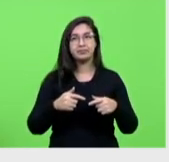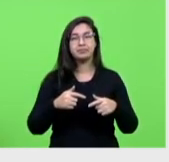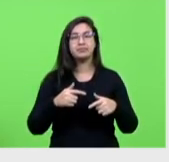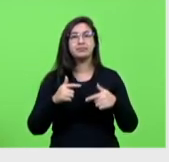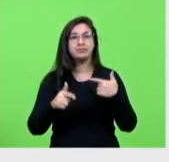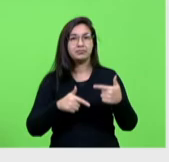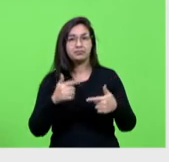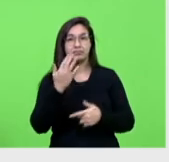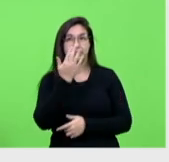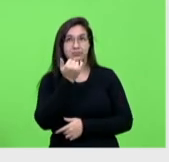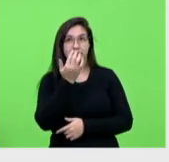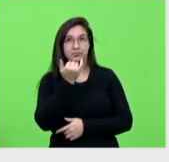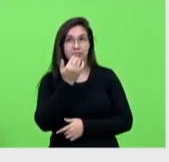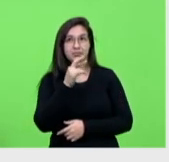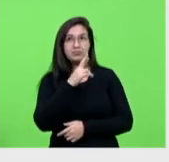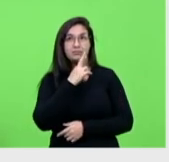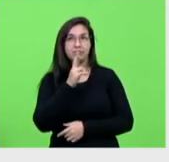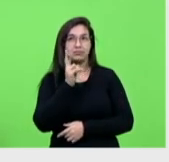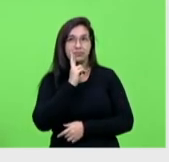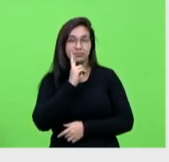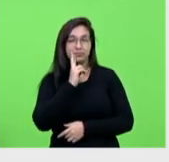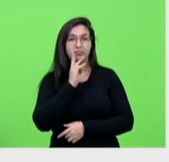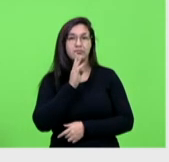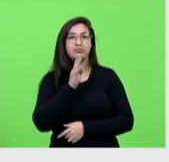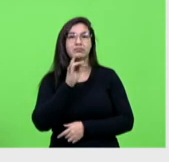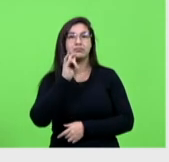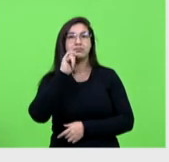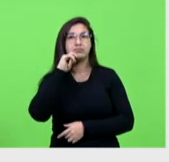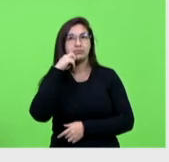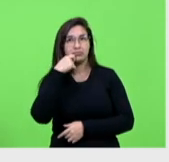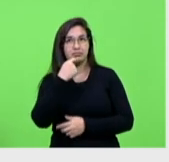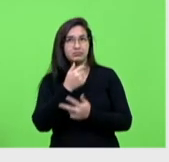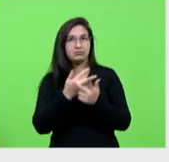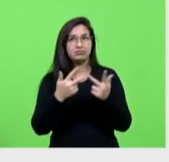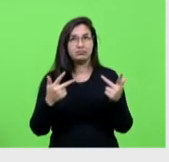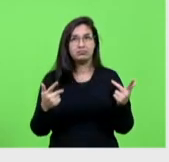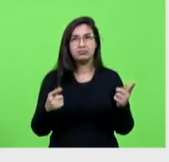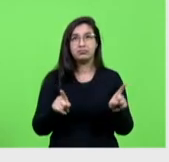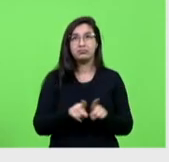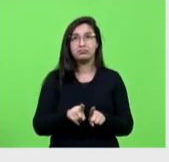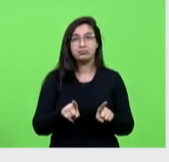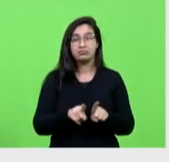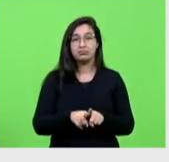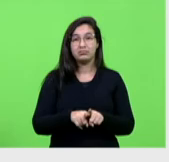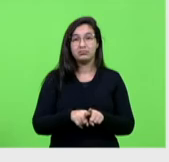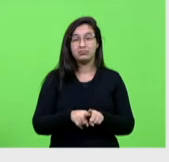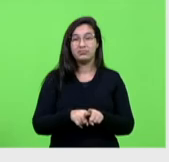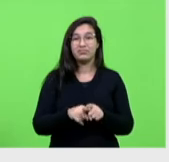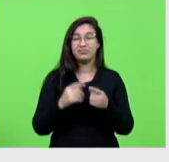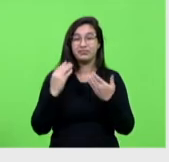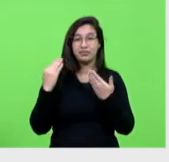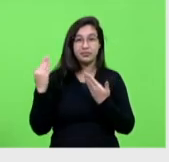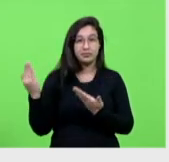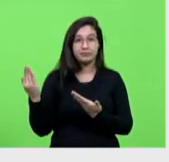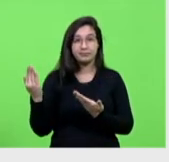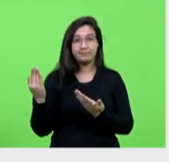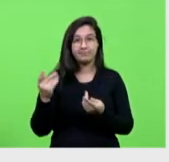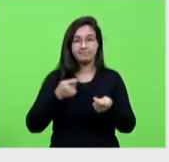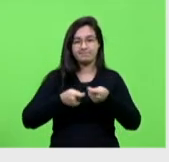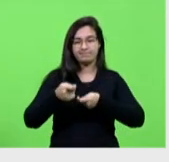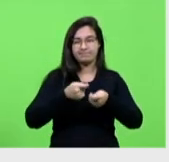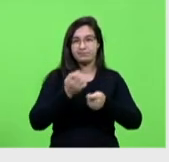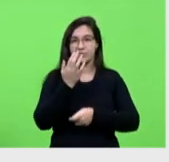alimentação, tal, como restaurante, lanchonetes, padarias, similares, pode passar. Teve um lá que foi um pacotão, comercialização de alimentos,